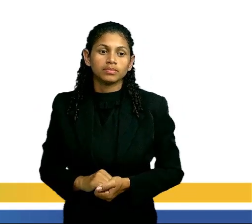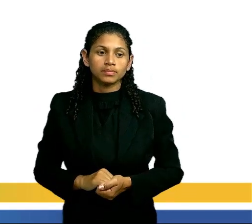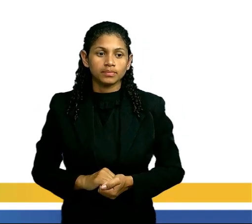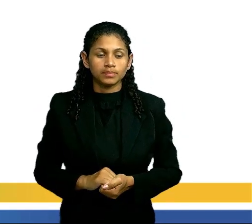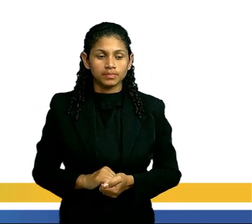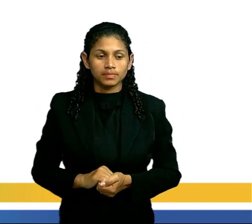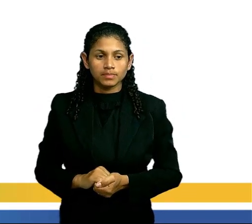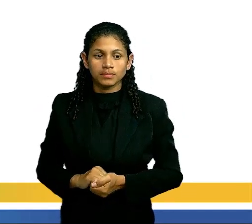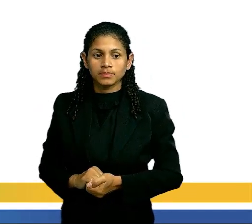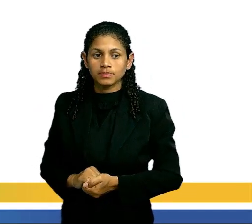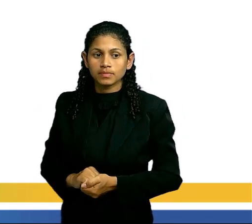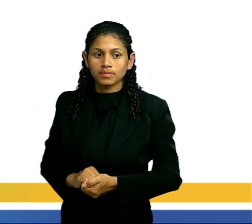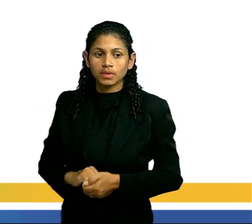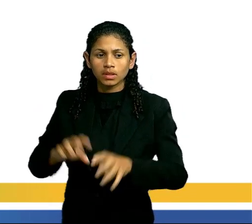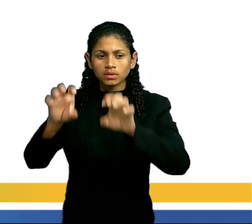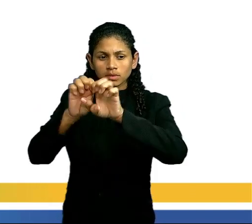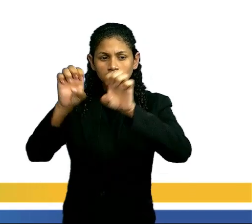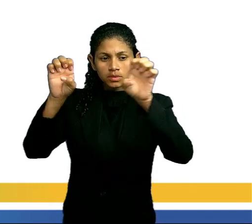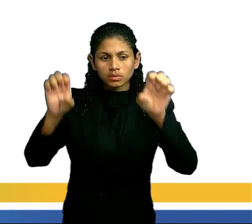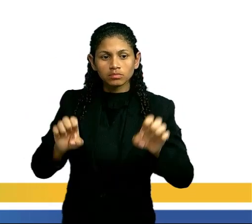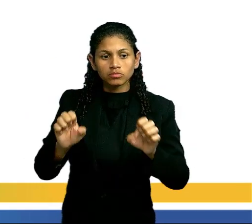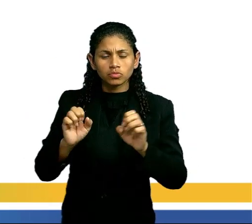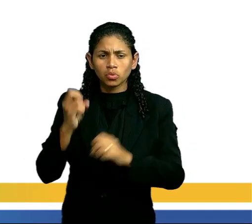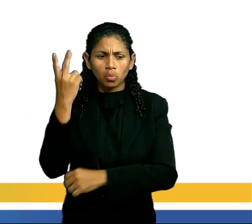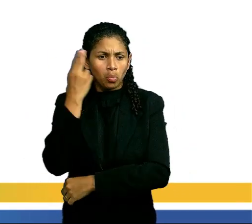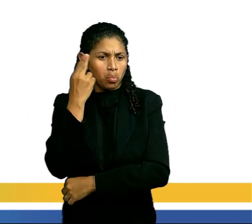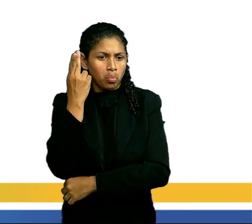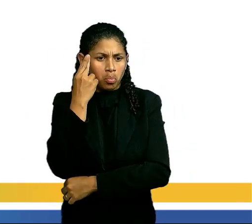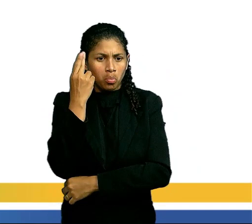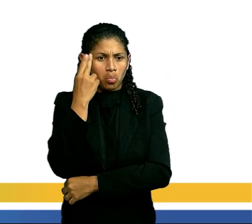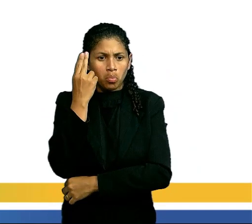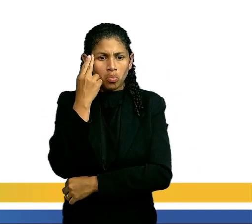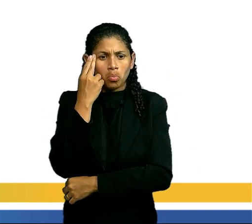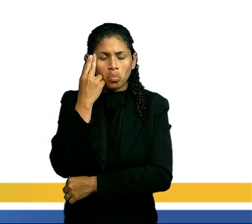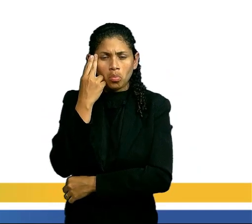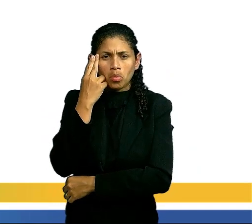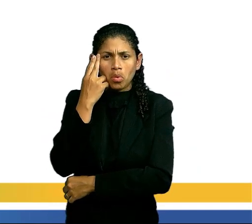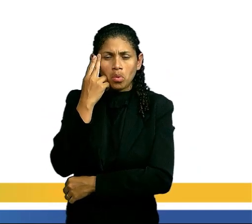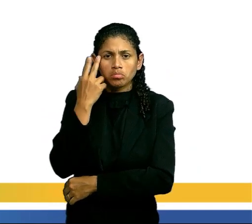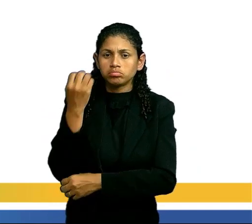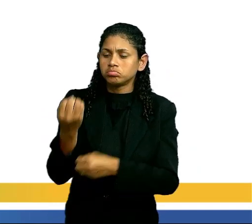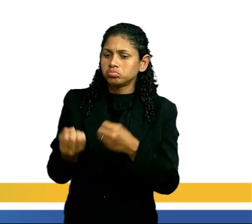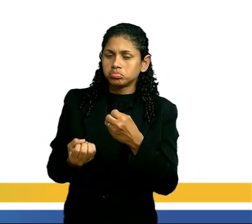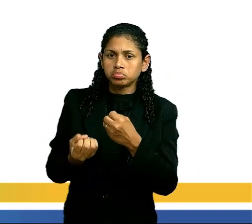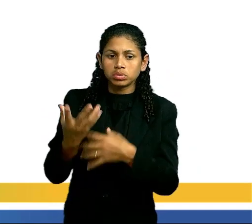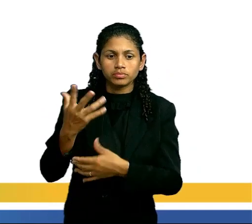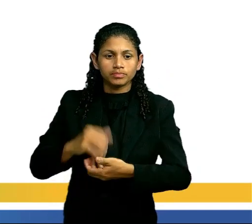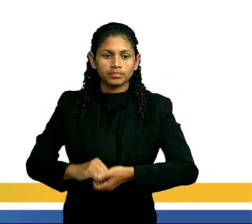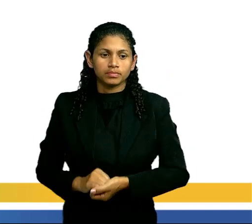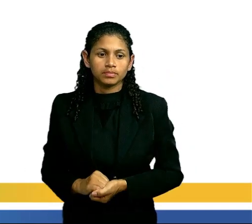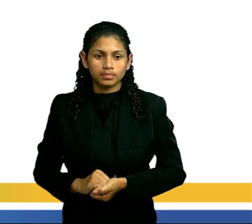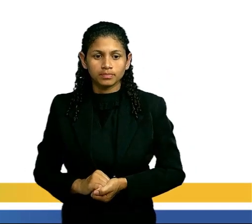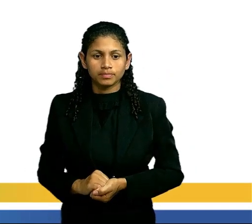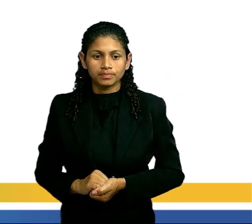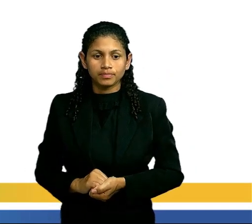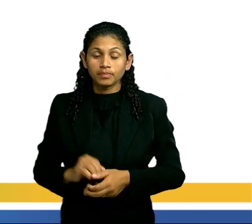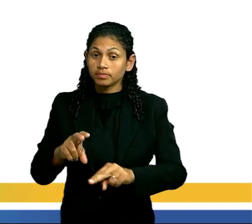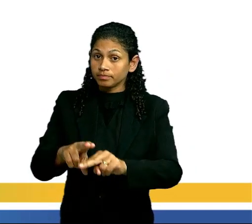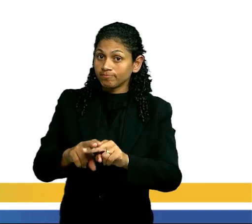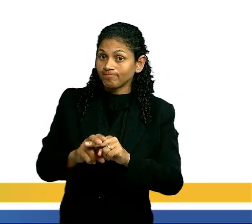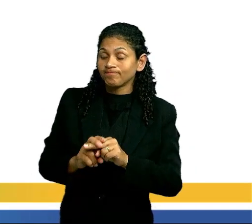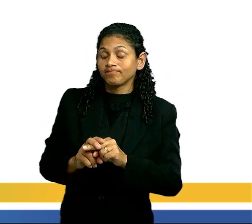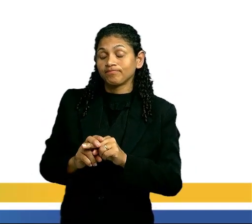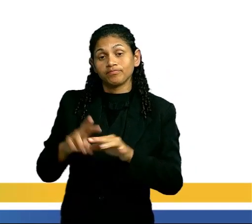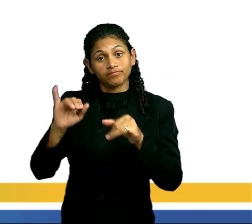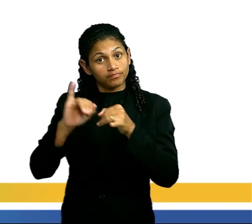optando pela escolha de uma ou outra, que também denote ideia de alternância. Porém, ao se fazer